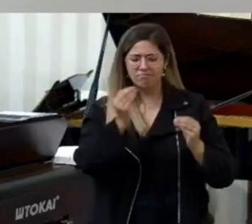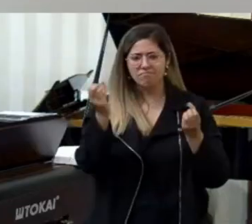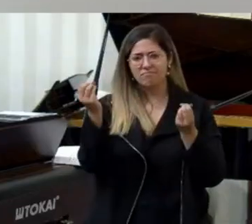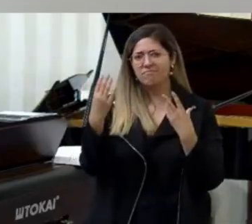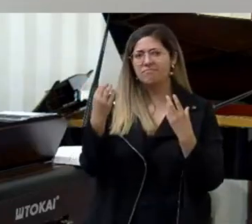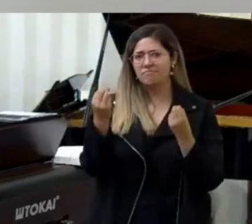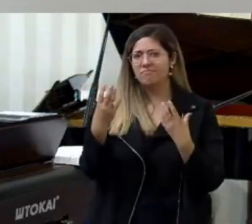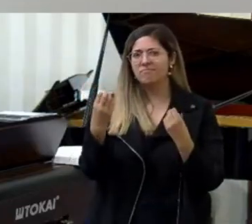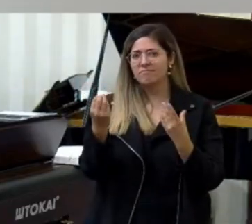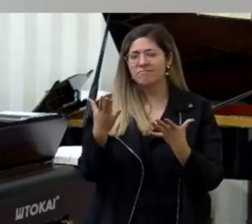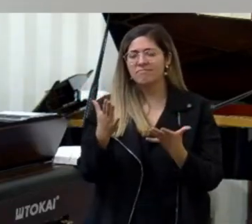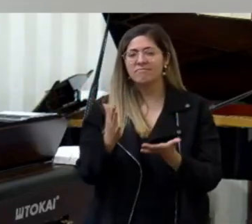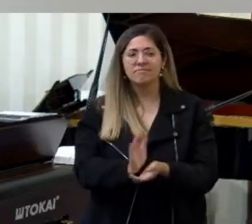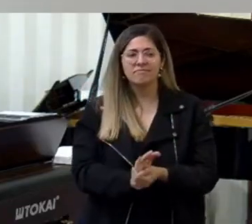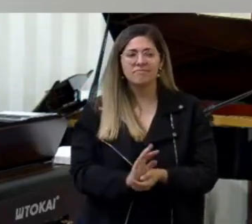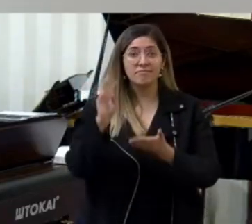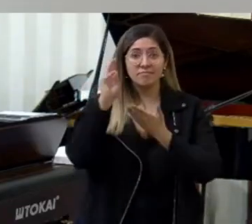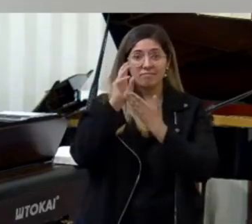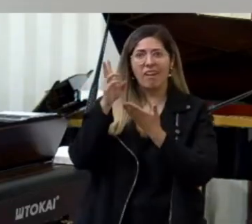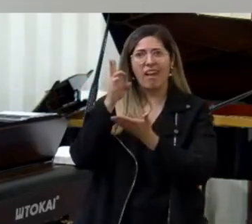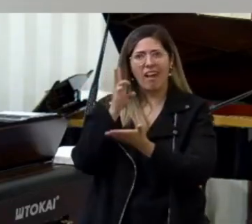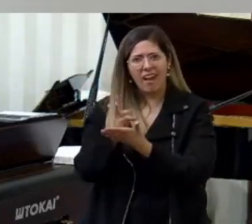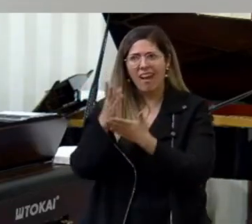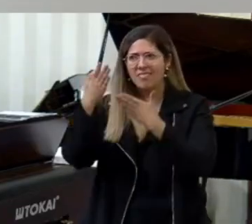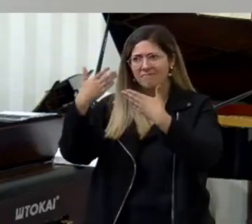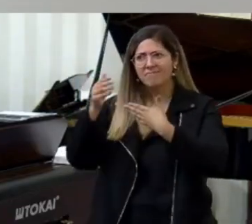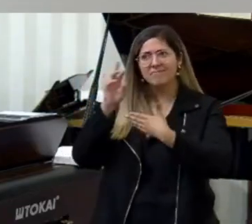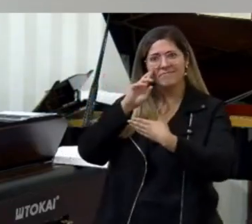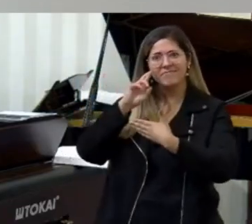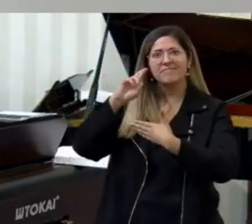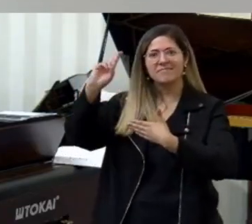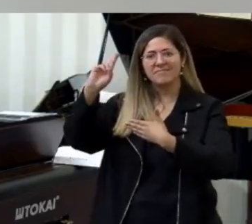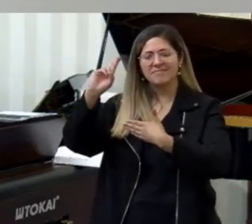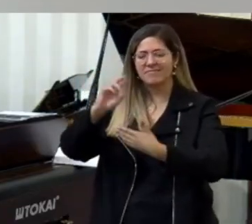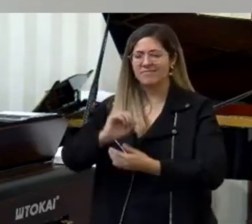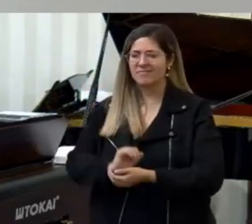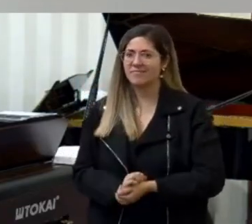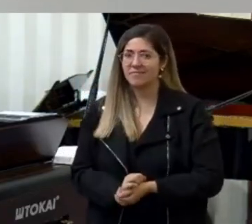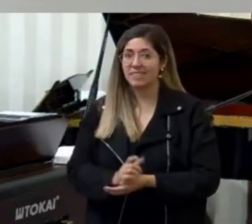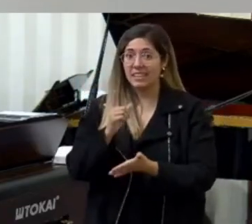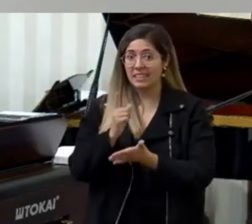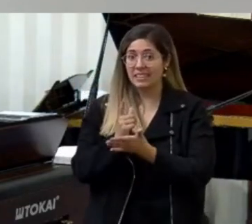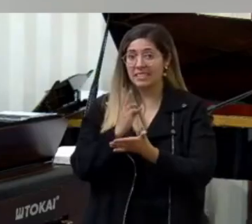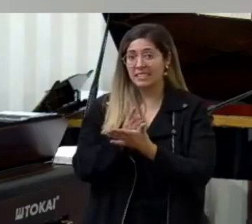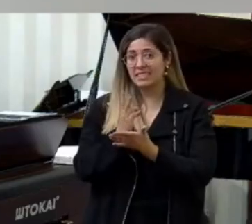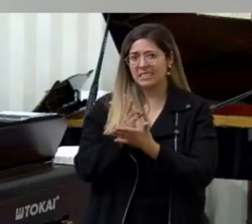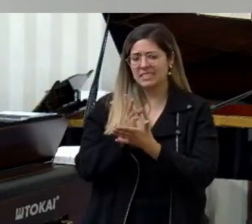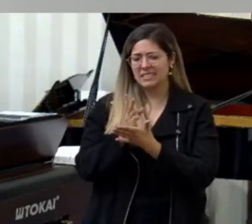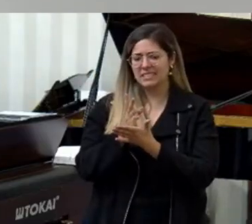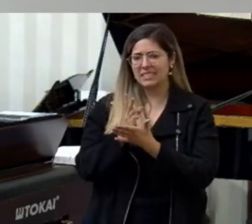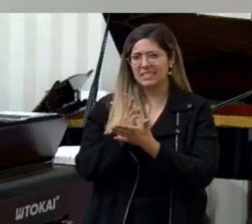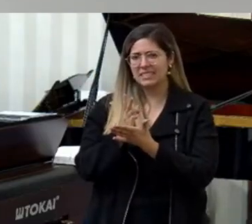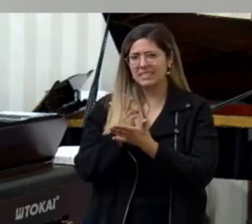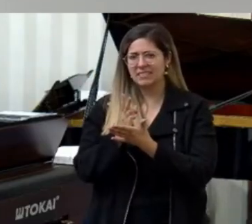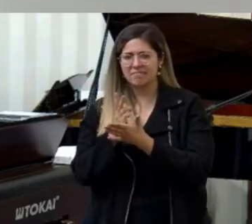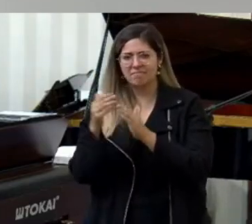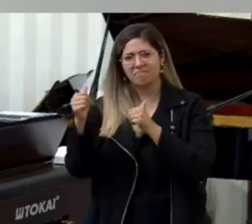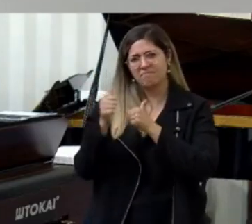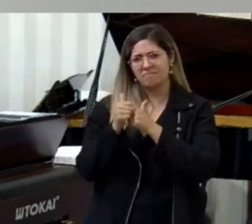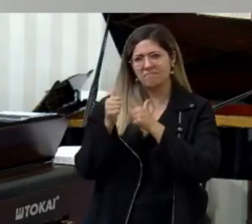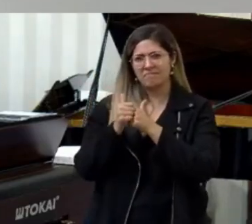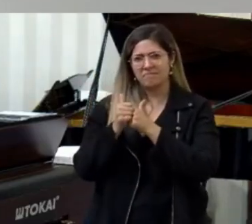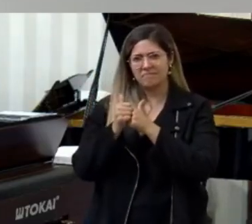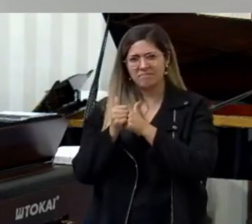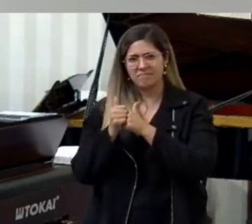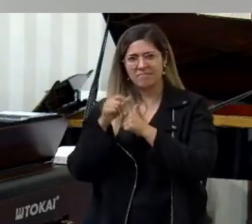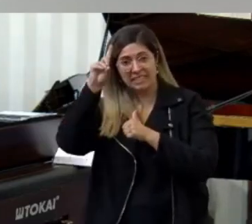ensina. Tenho o Senhor sempre diante de mim. Estando Ele à minha direita, não serei abalado.